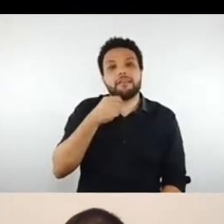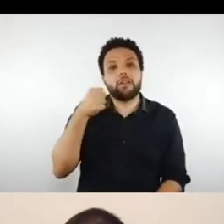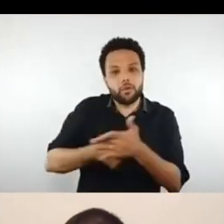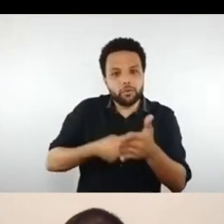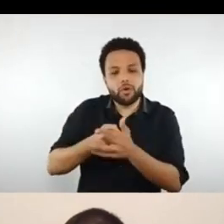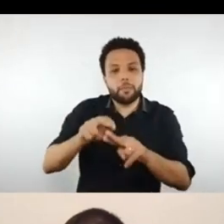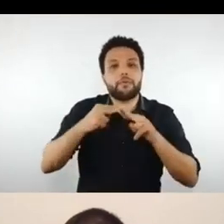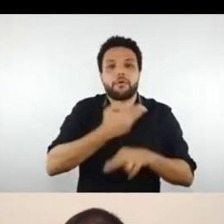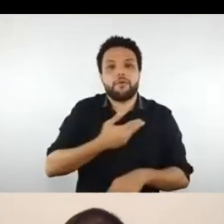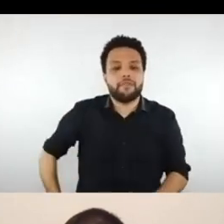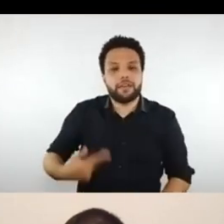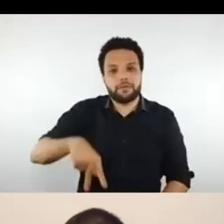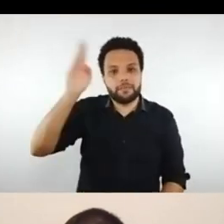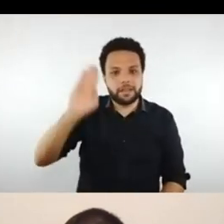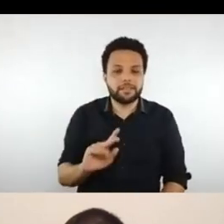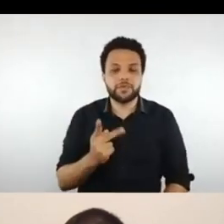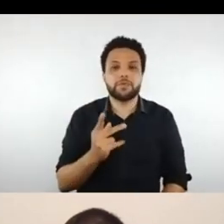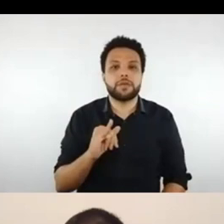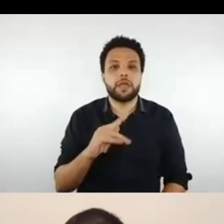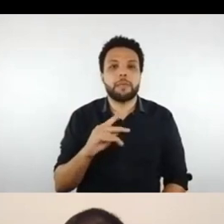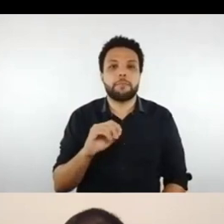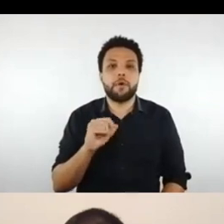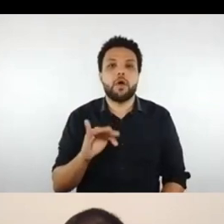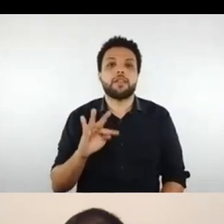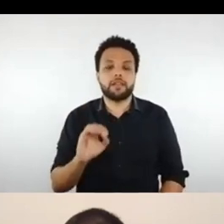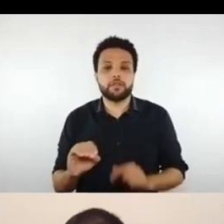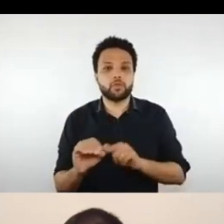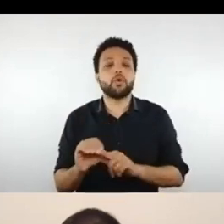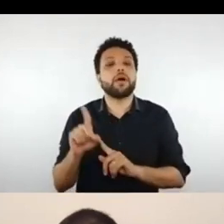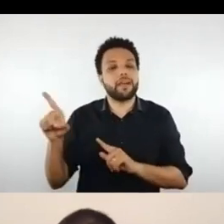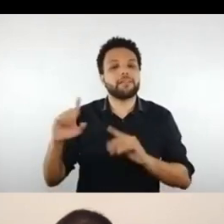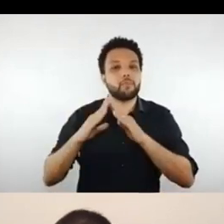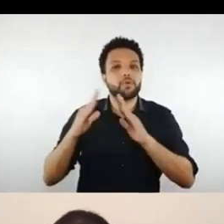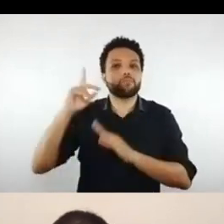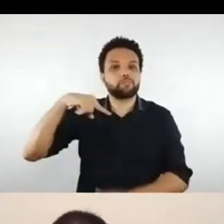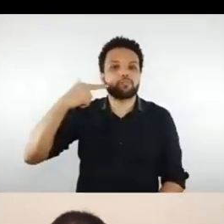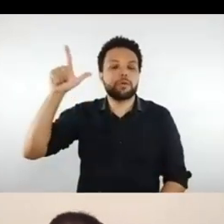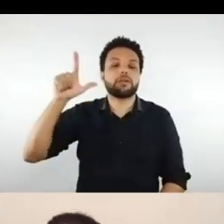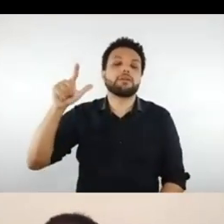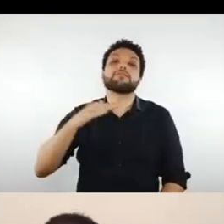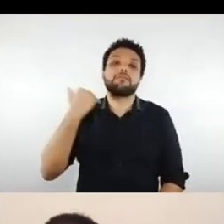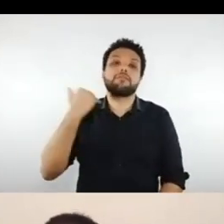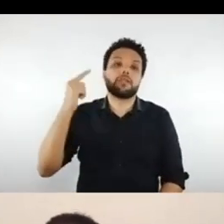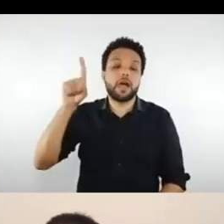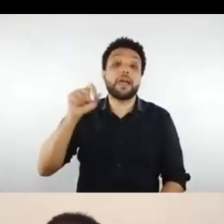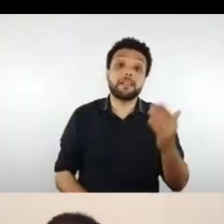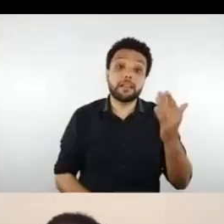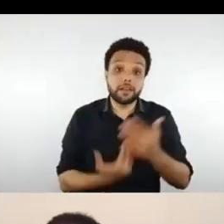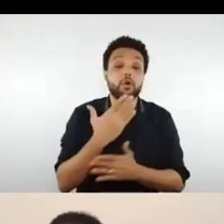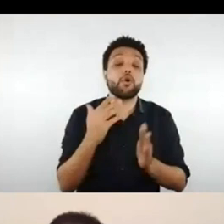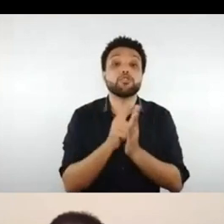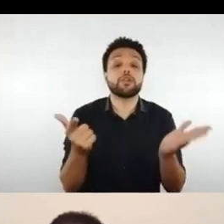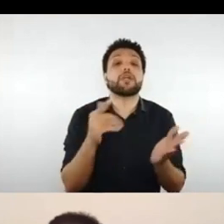né? mais de 1805 a 1823, morreu lá, criador do Correio Brasiliense, primeiro jornal